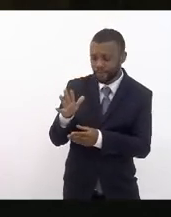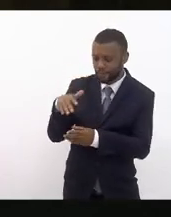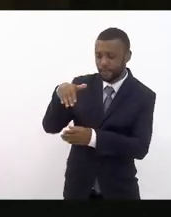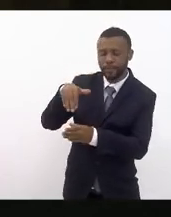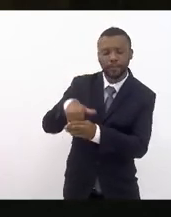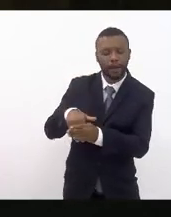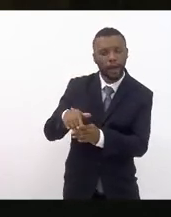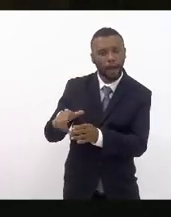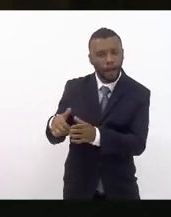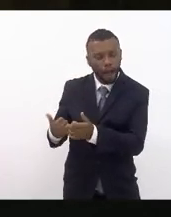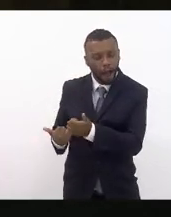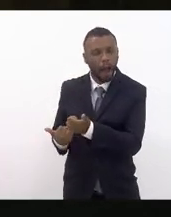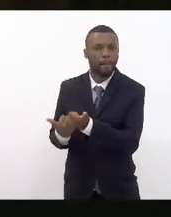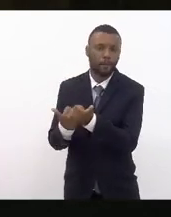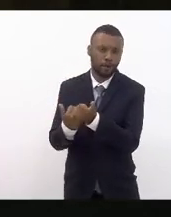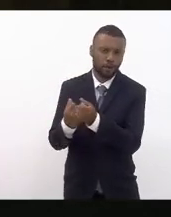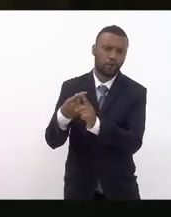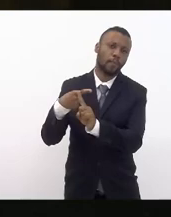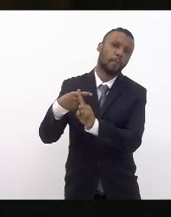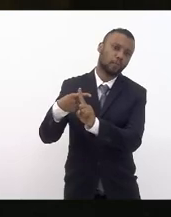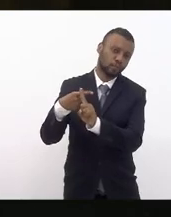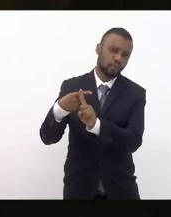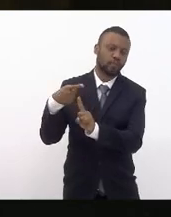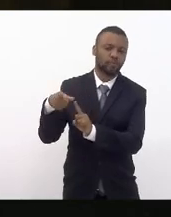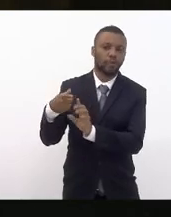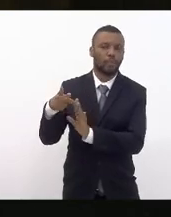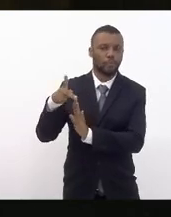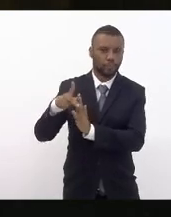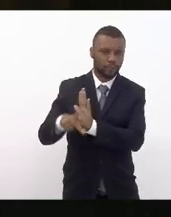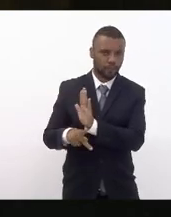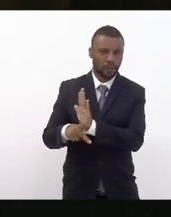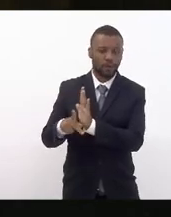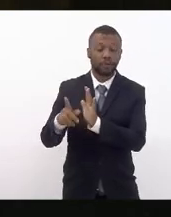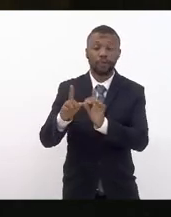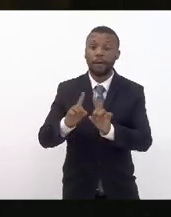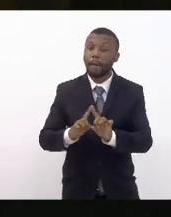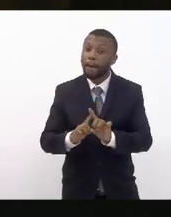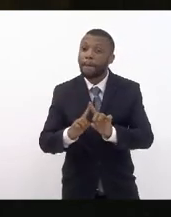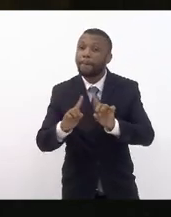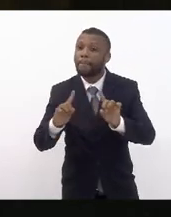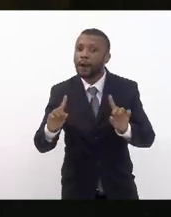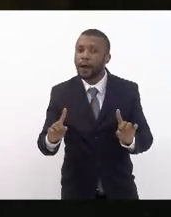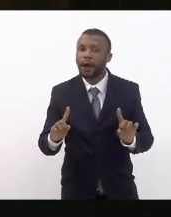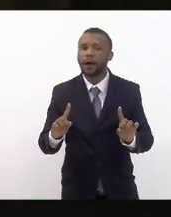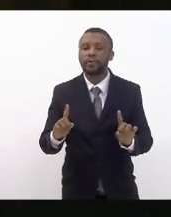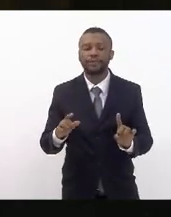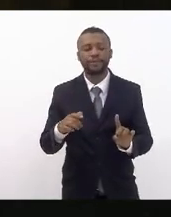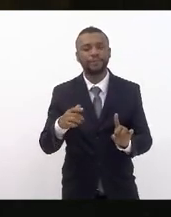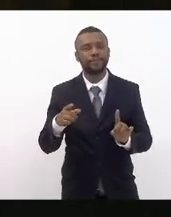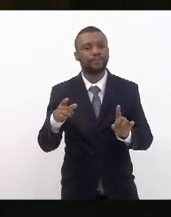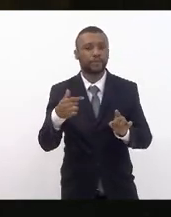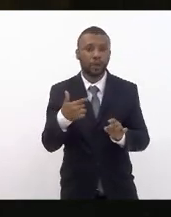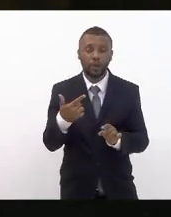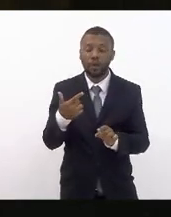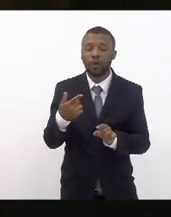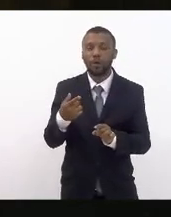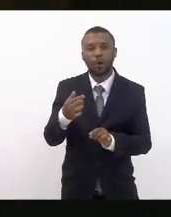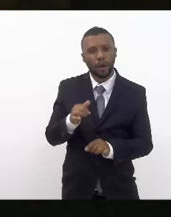positivamente, apoiando, então, o projeto. No entanto, Tia Ju, também